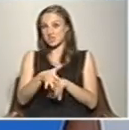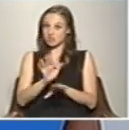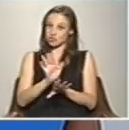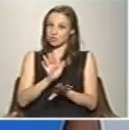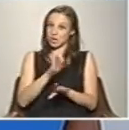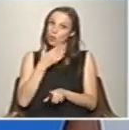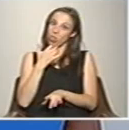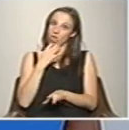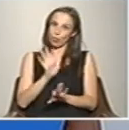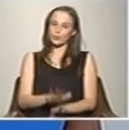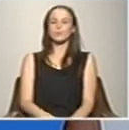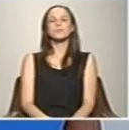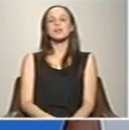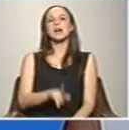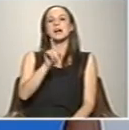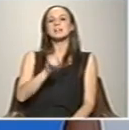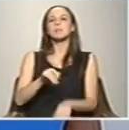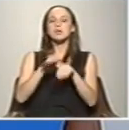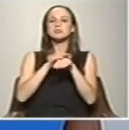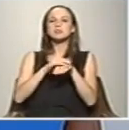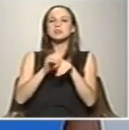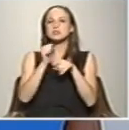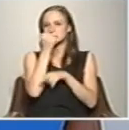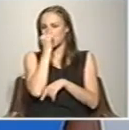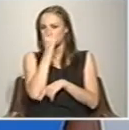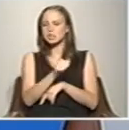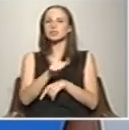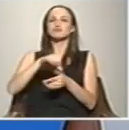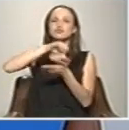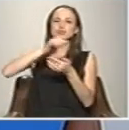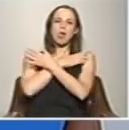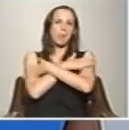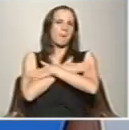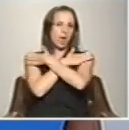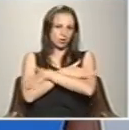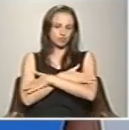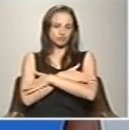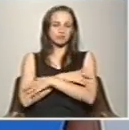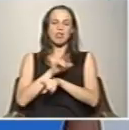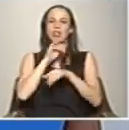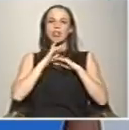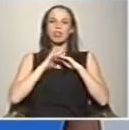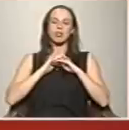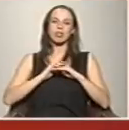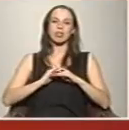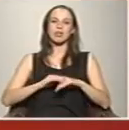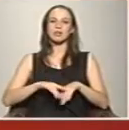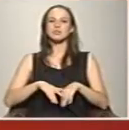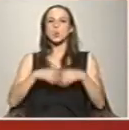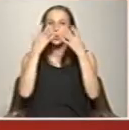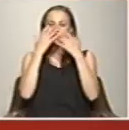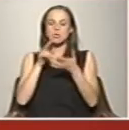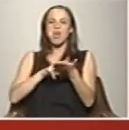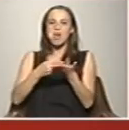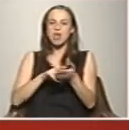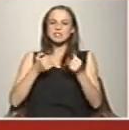fazer. Também existem loções, sabonetes e gel de banho. Portanto, é relaxante e ao mesmo tempo tira a insónia, a ansiedade e o